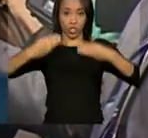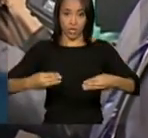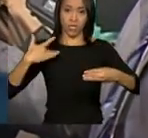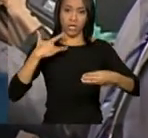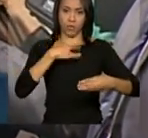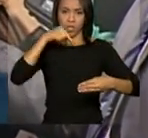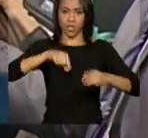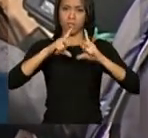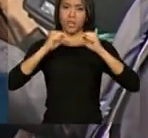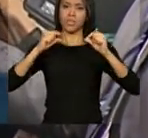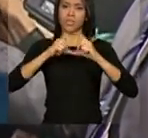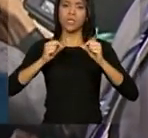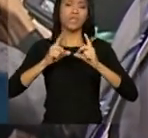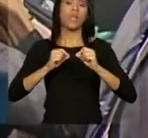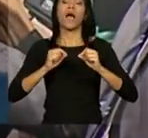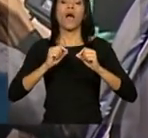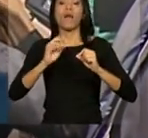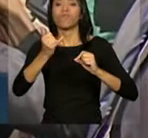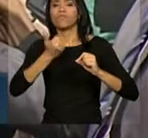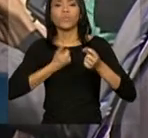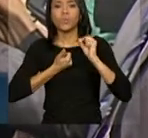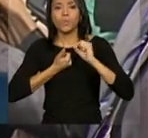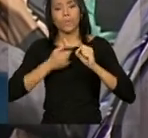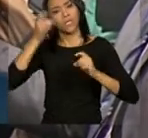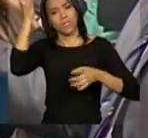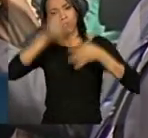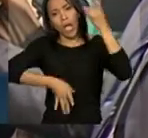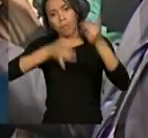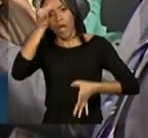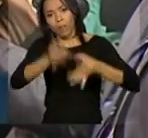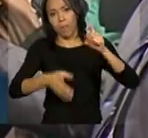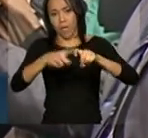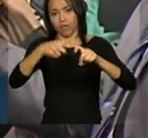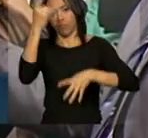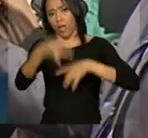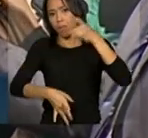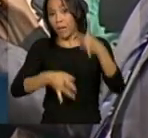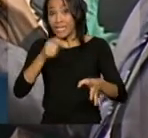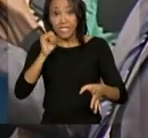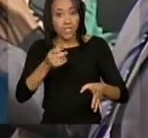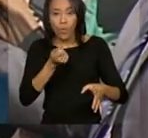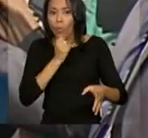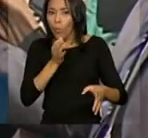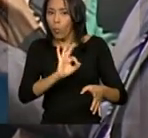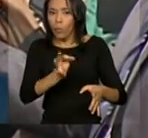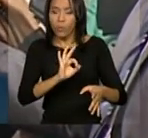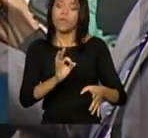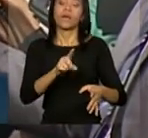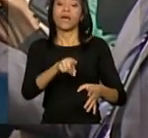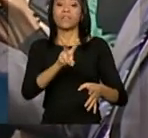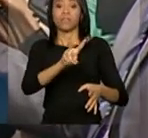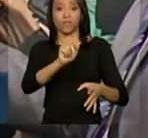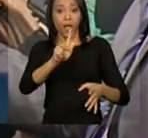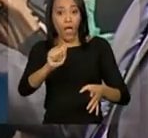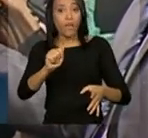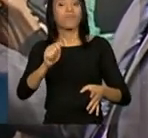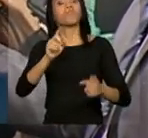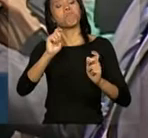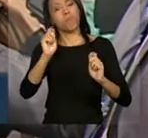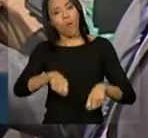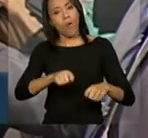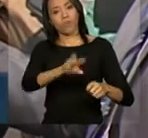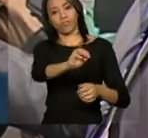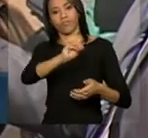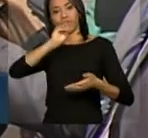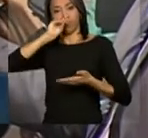confirmações de desistência se elas fizerem isso essas vagas não ocupadas por esse profissionais poderão